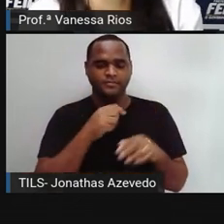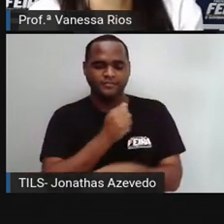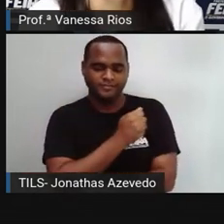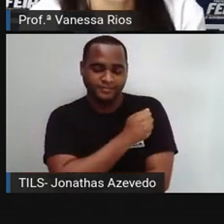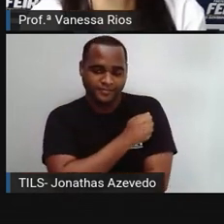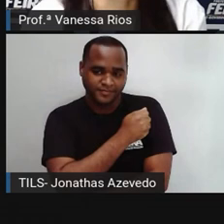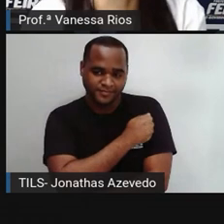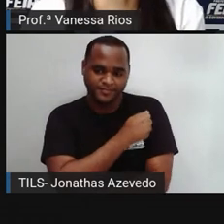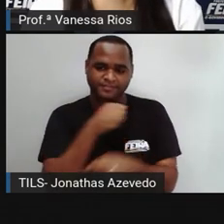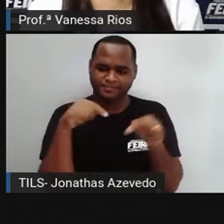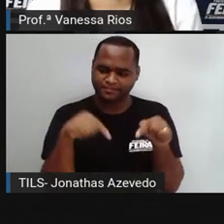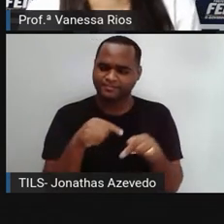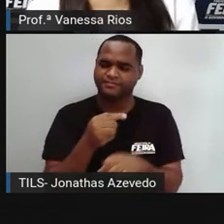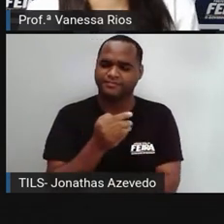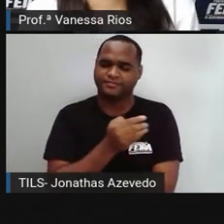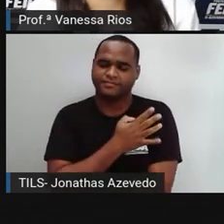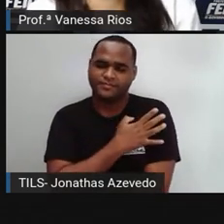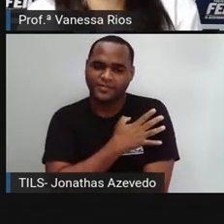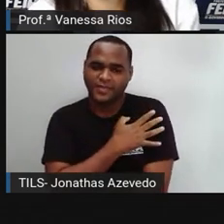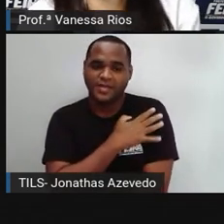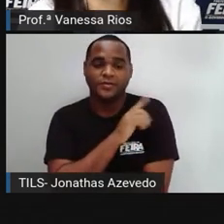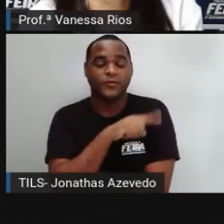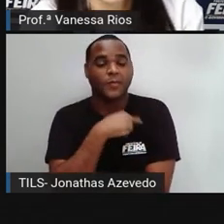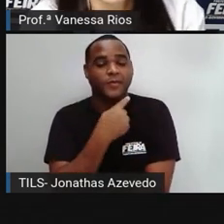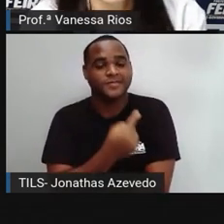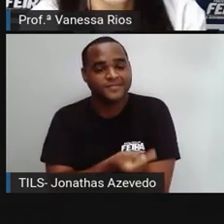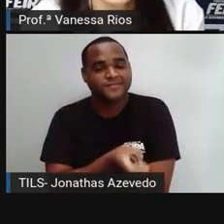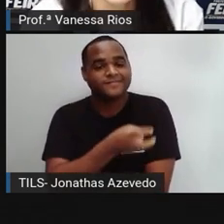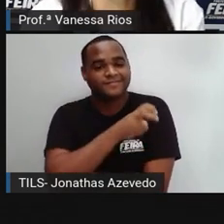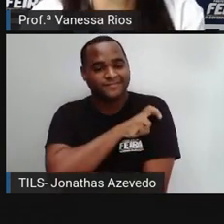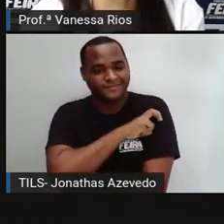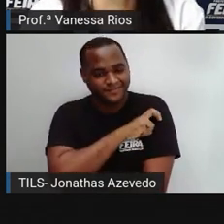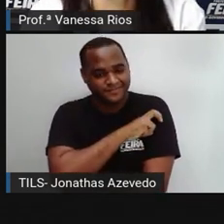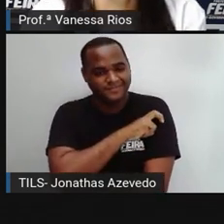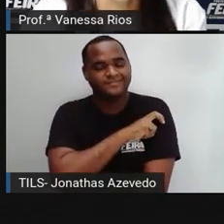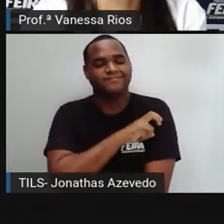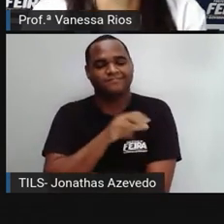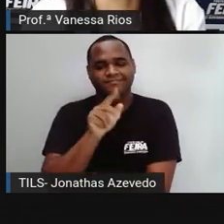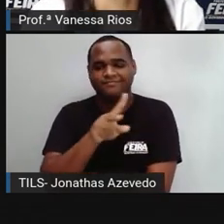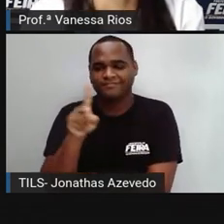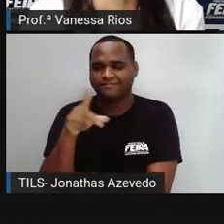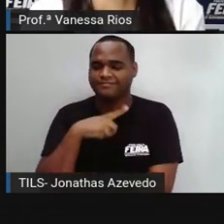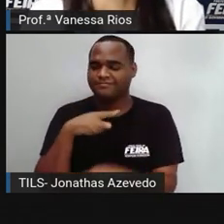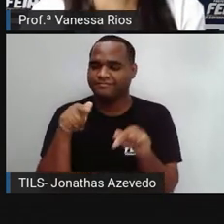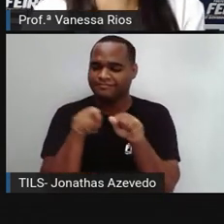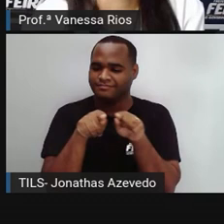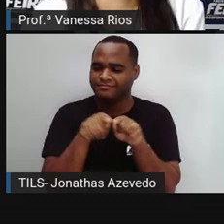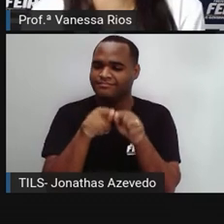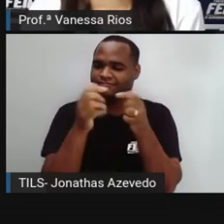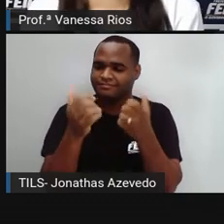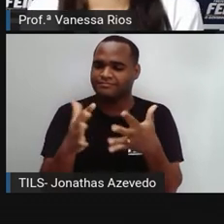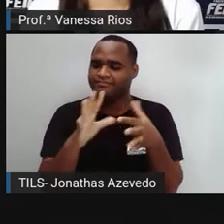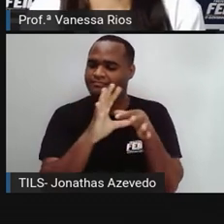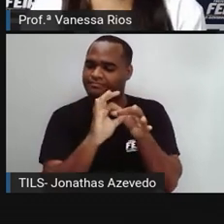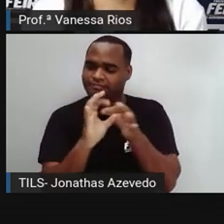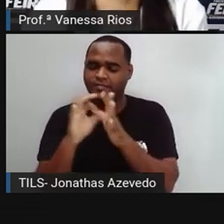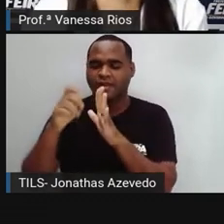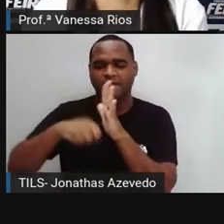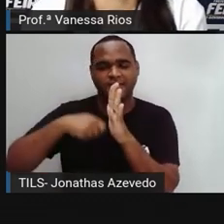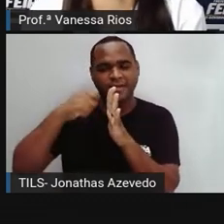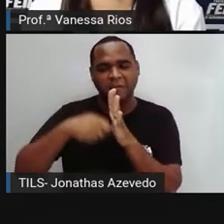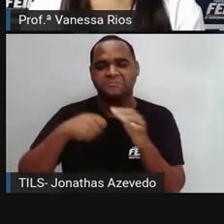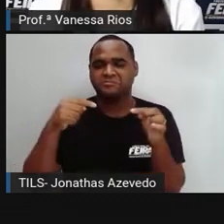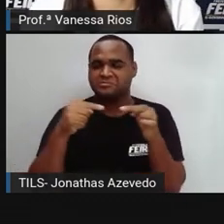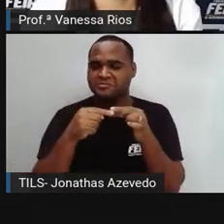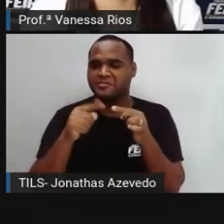aí do quarto ano, depois passaram para o quinto ano, a Pro também aqui, né, em relação às